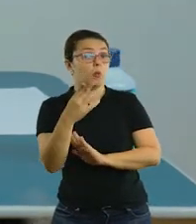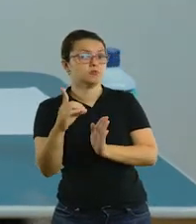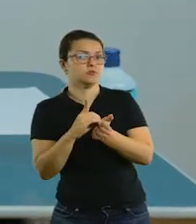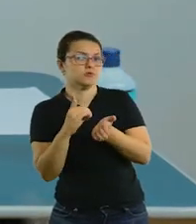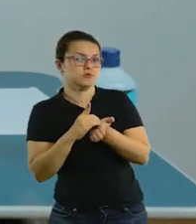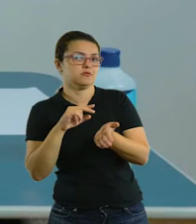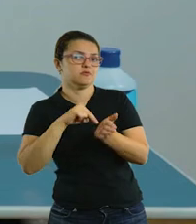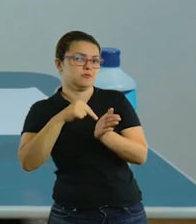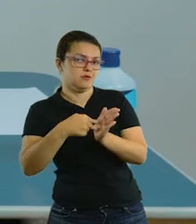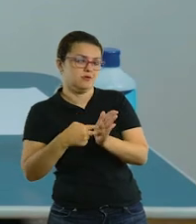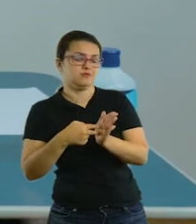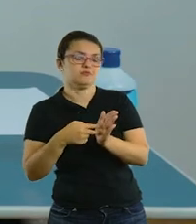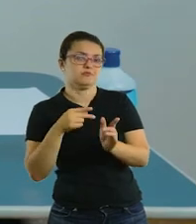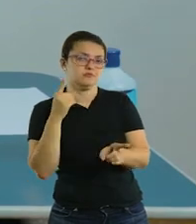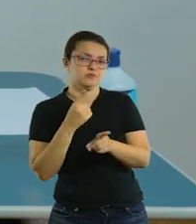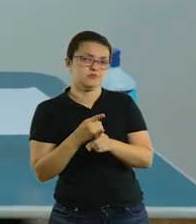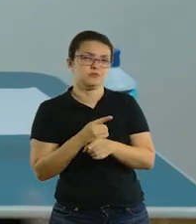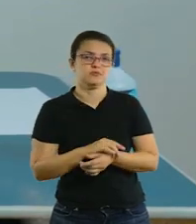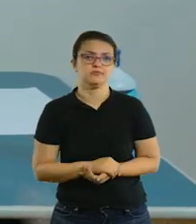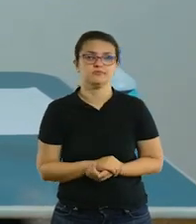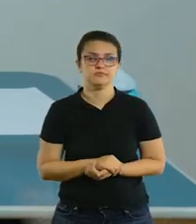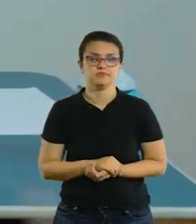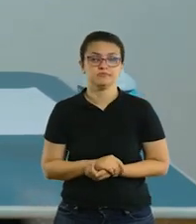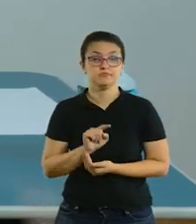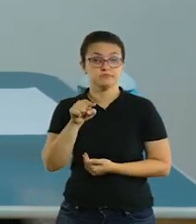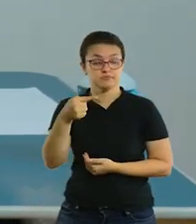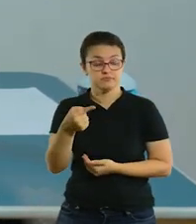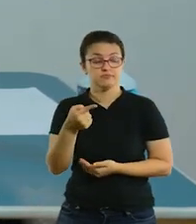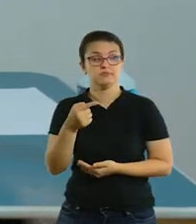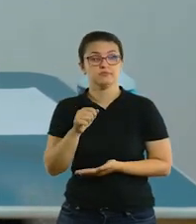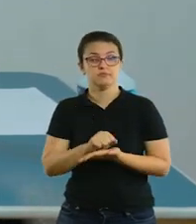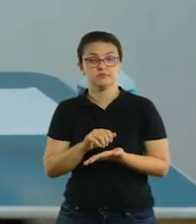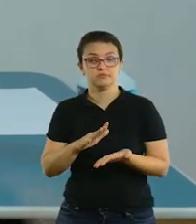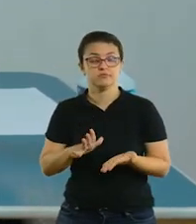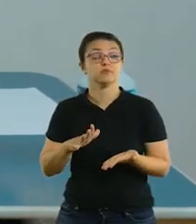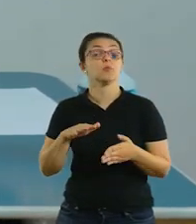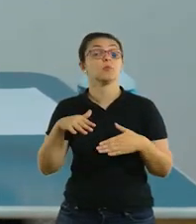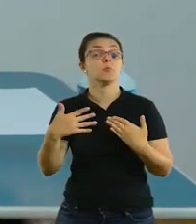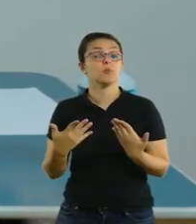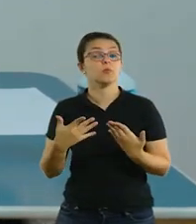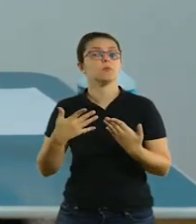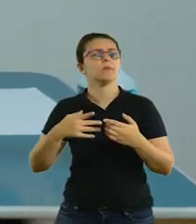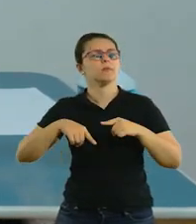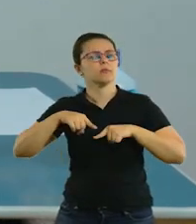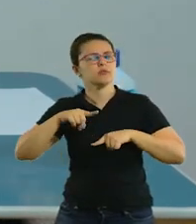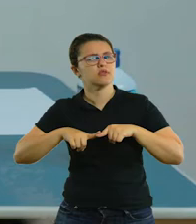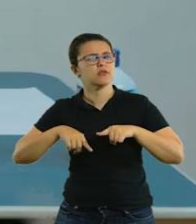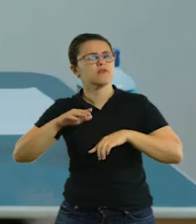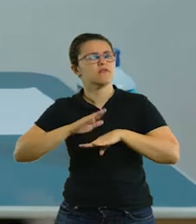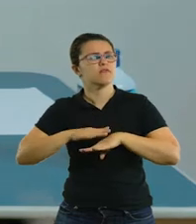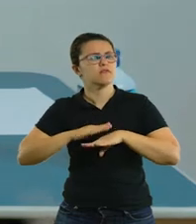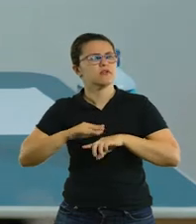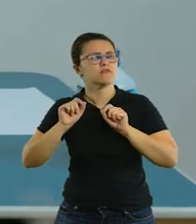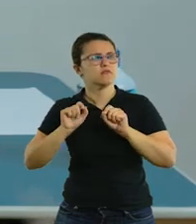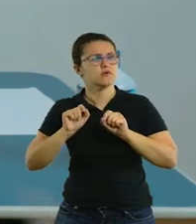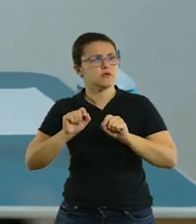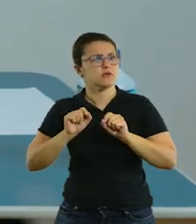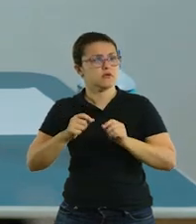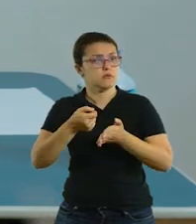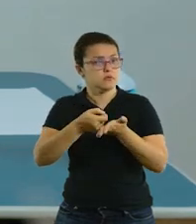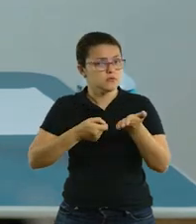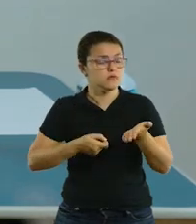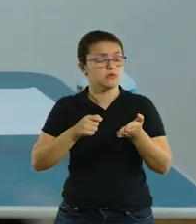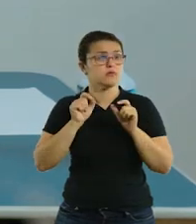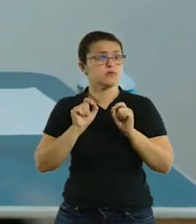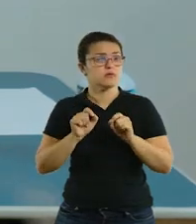no dicionário, tá bom? E a nossa próxima atividade. De que material a porta é feita? A porta do texto, lá do poema.